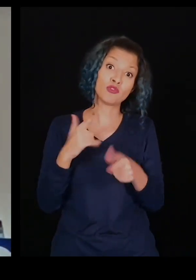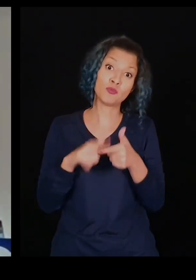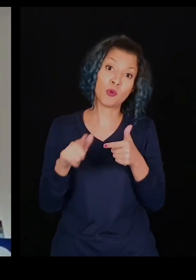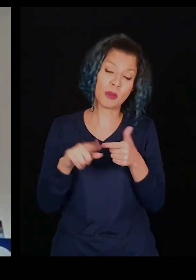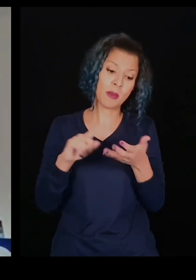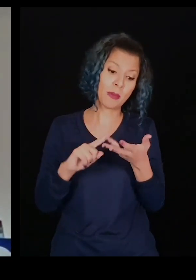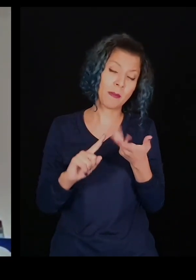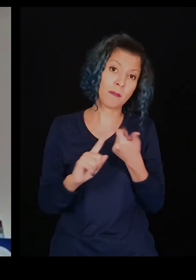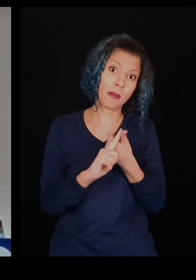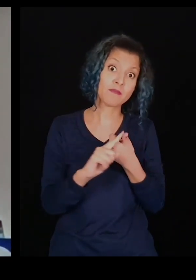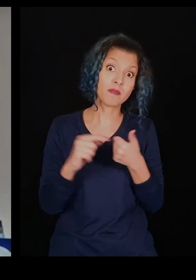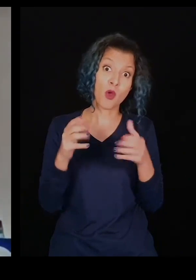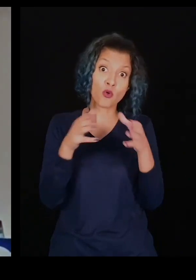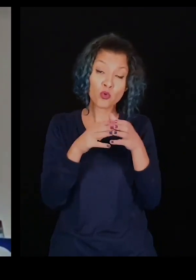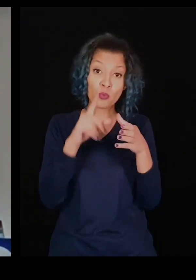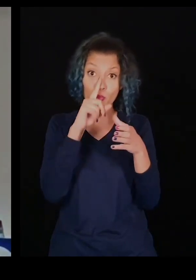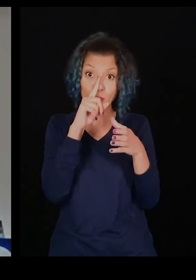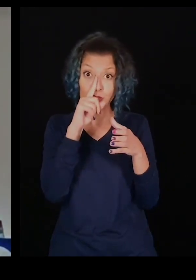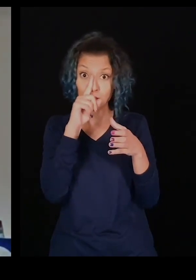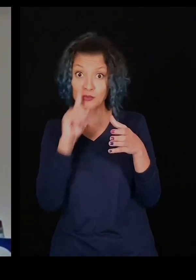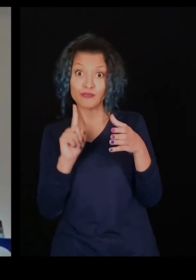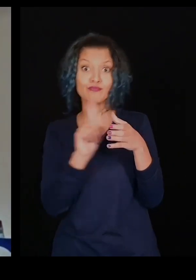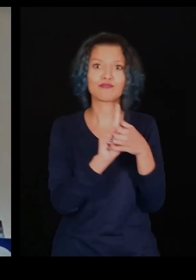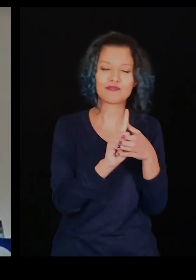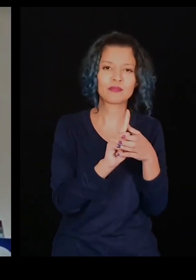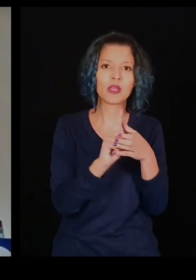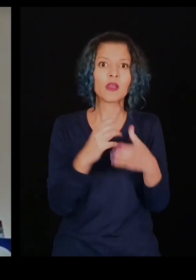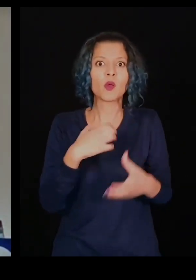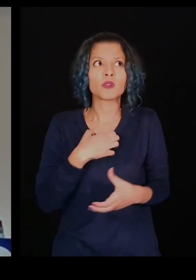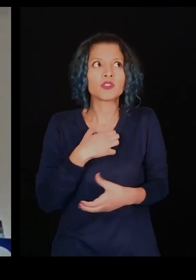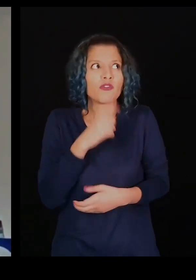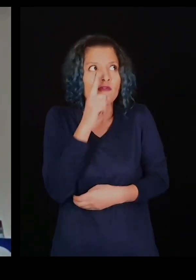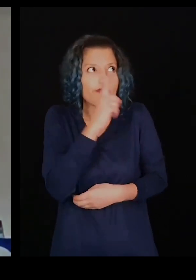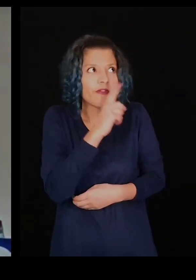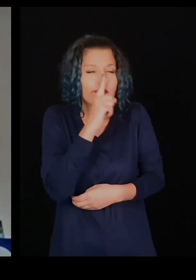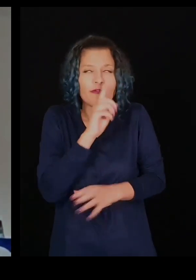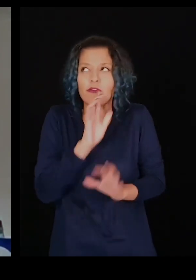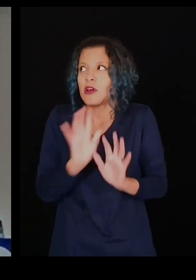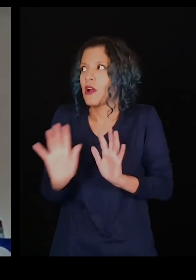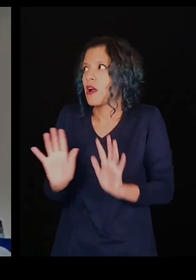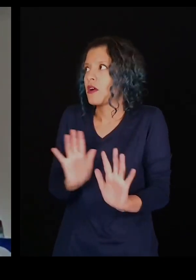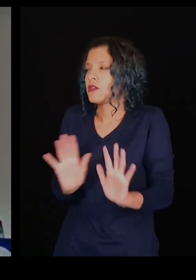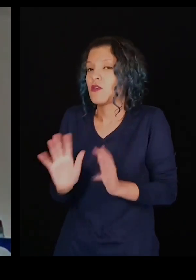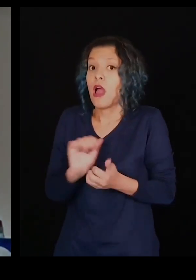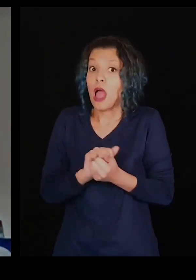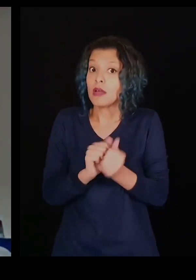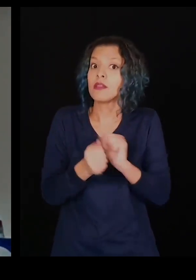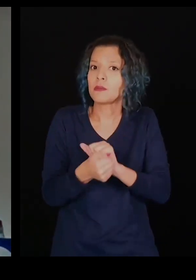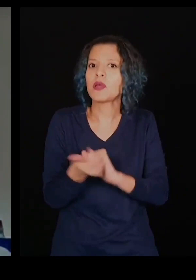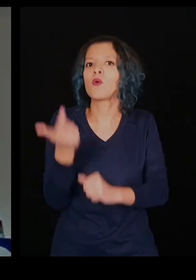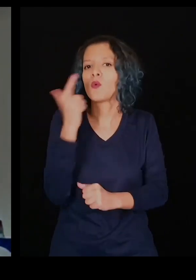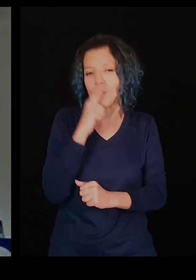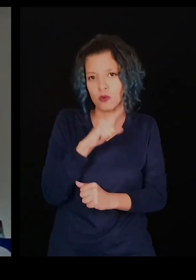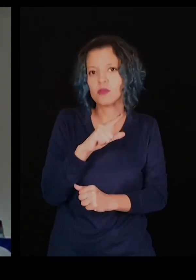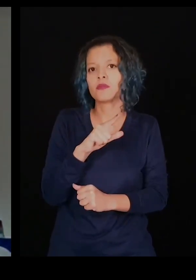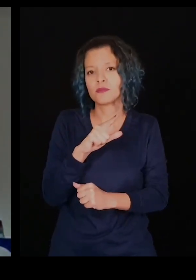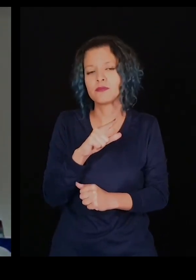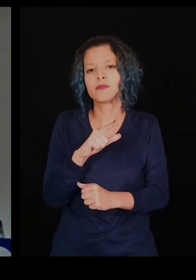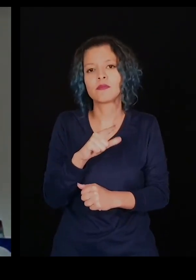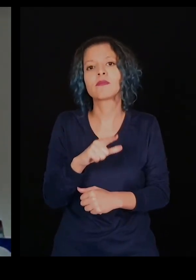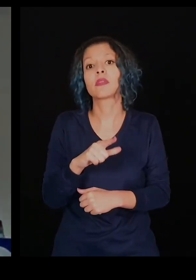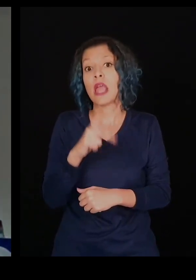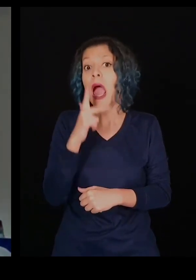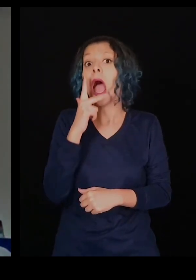muita fragilidade. E eu consegui me adaptar, estou indo, acho que a gente tem que sair realmente de uma maneira diferente, de uma